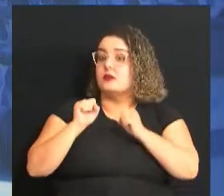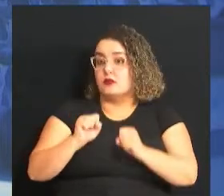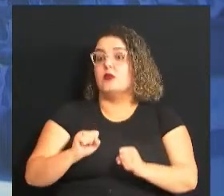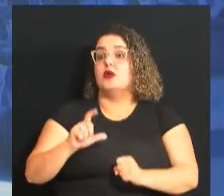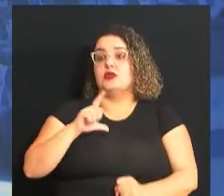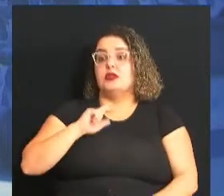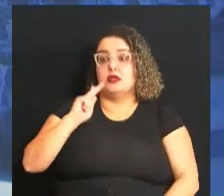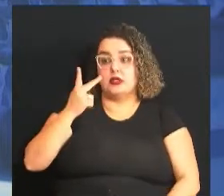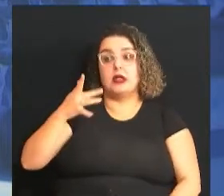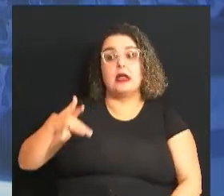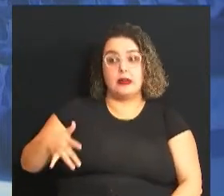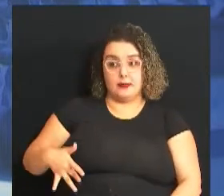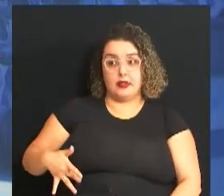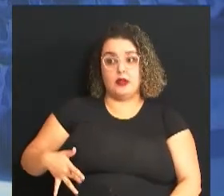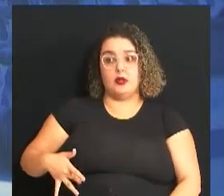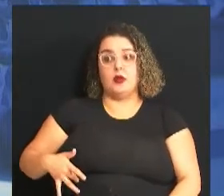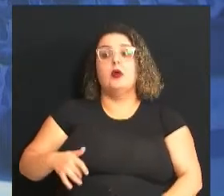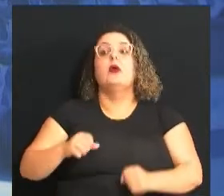hepatite?